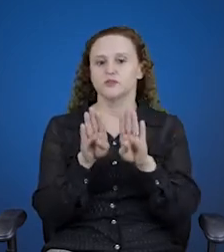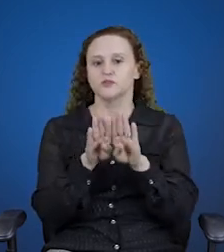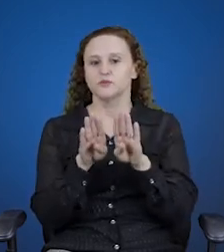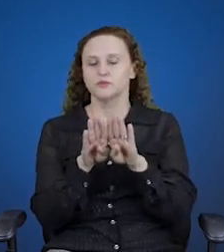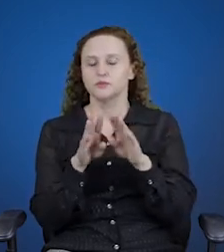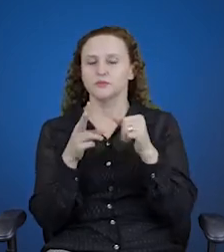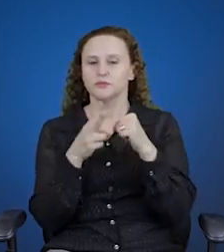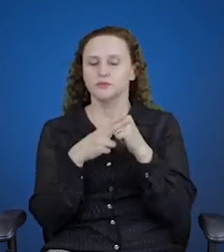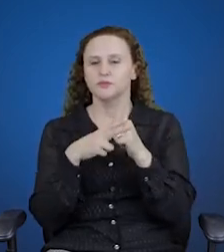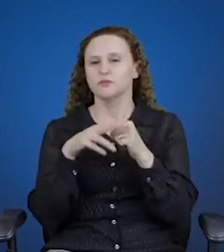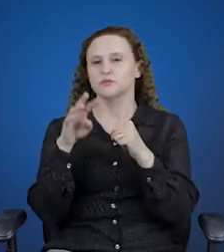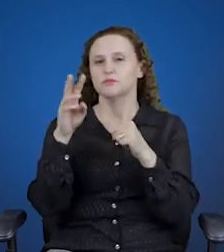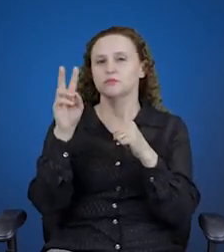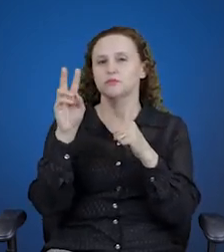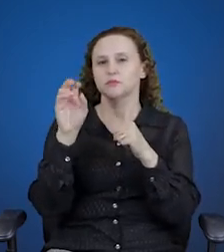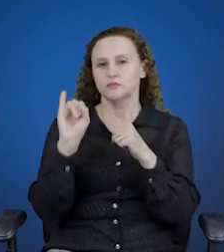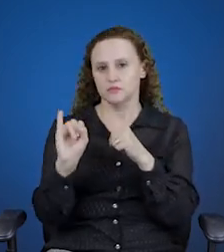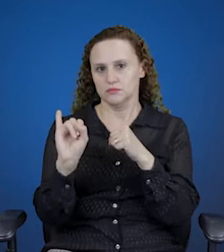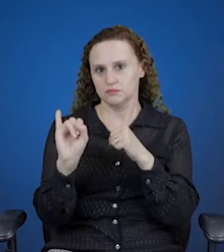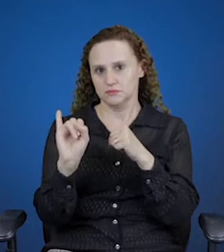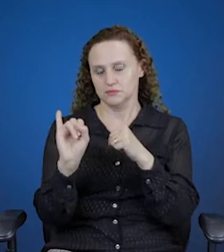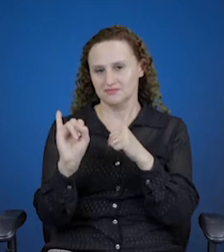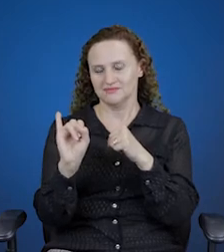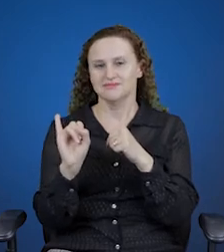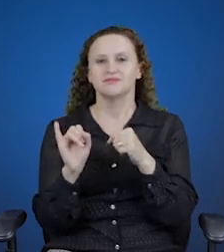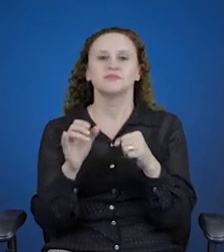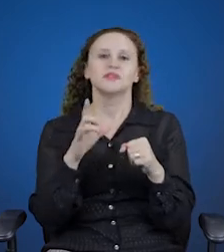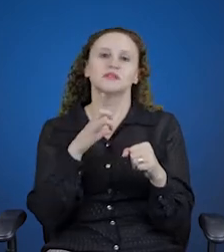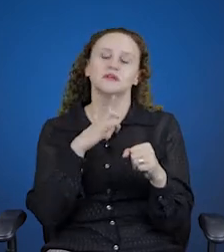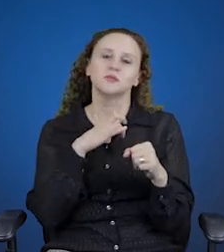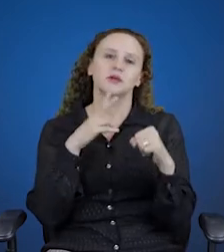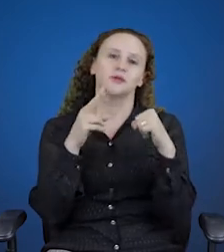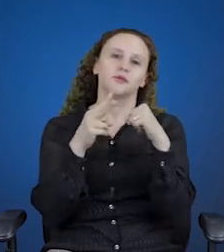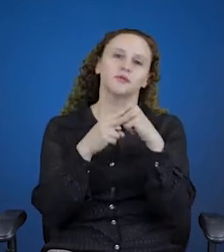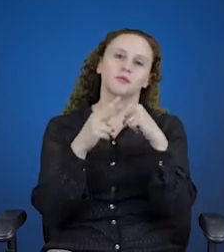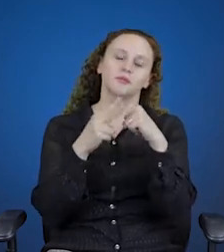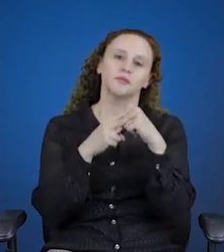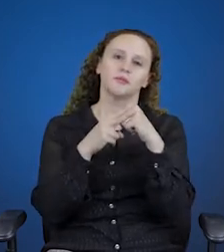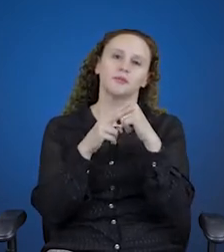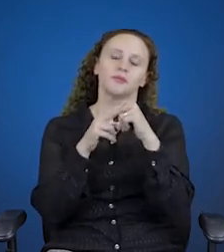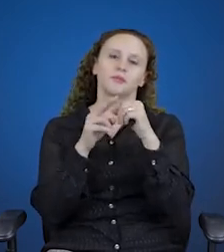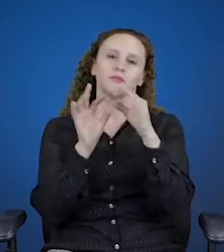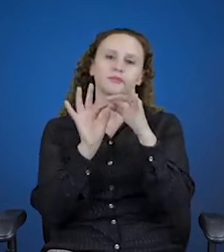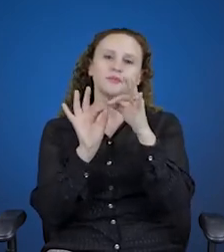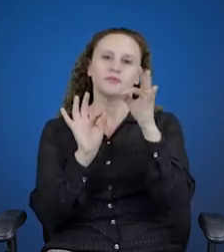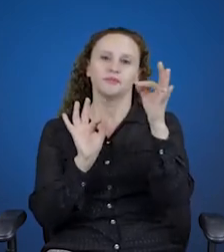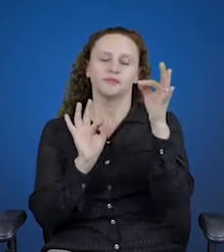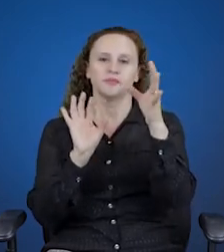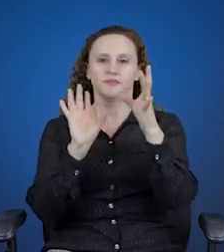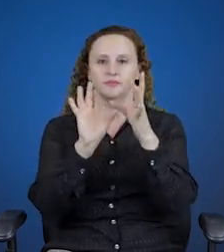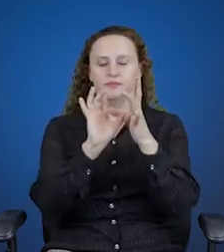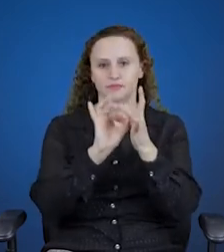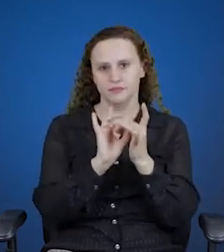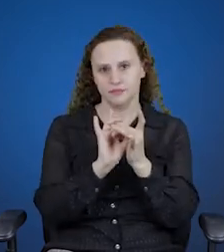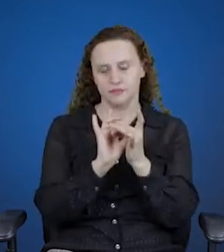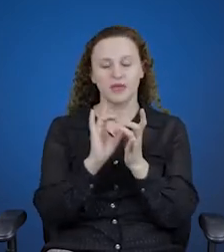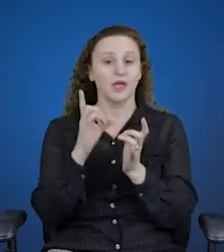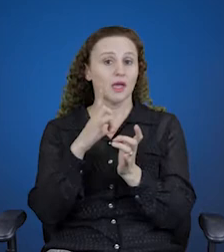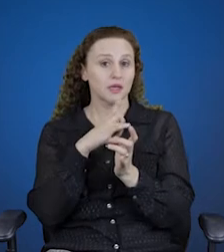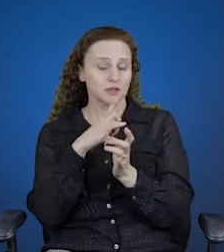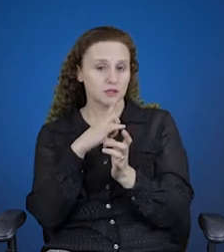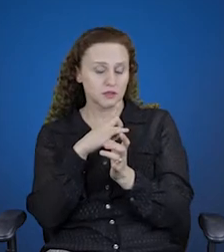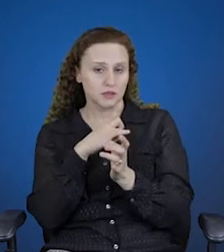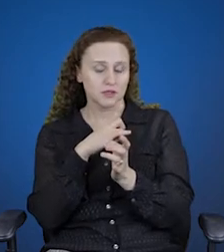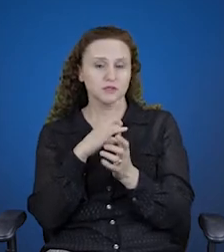transitivo direto e indireto e por fim eu falei dos verbos a ligação e é isso então